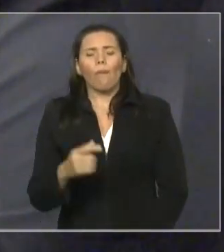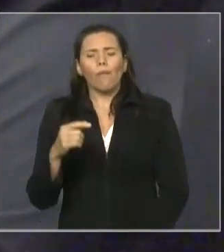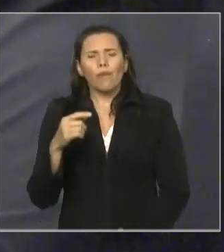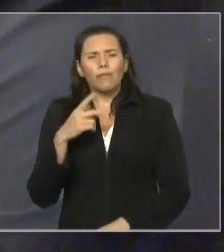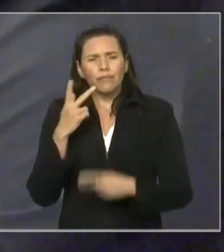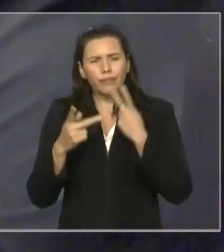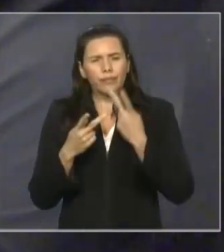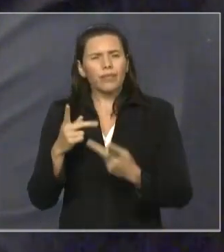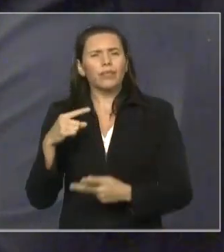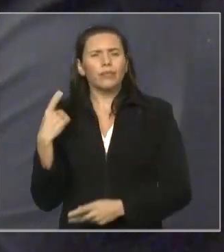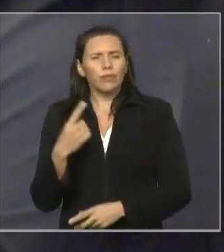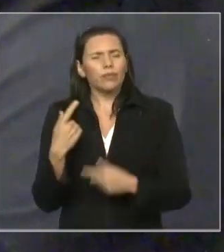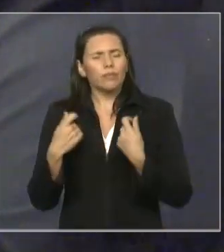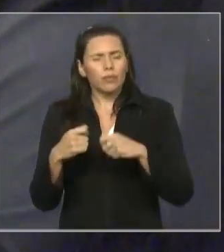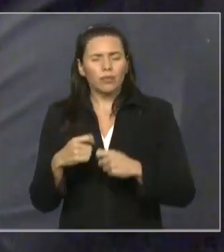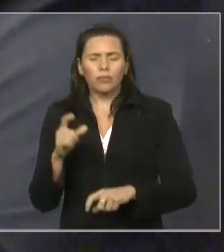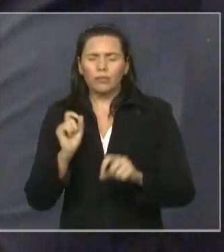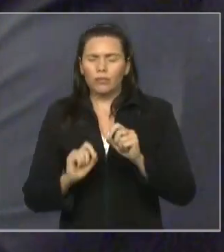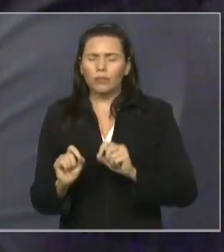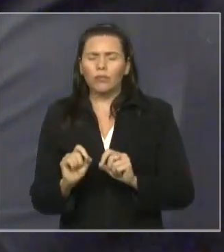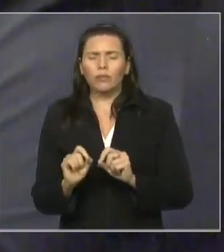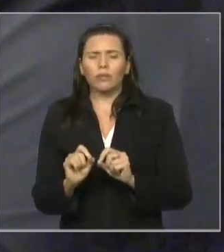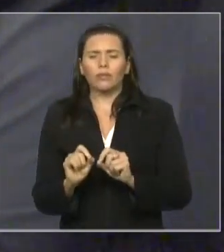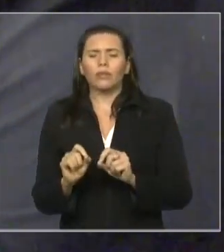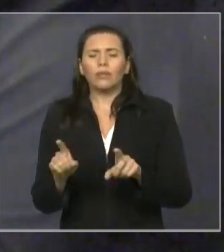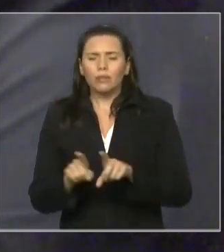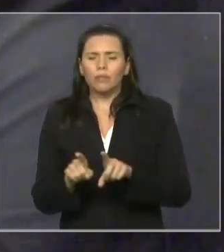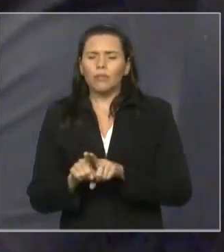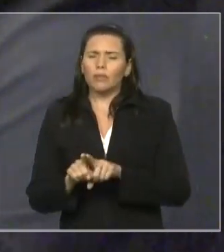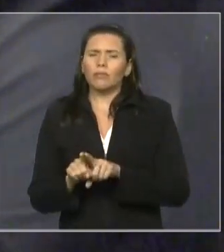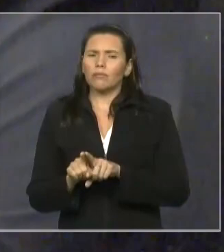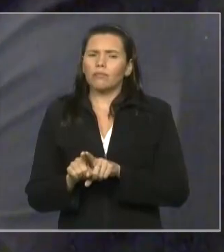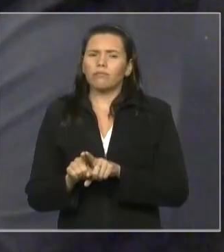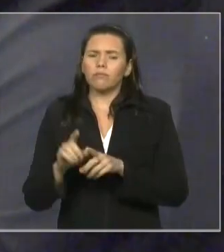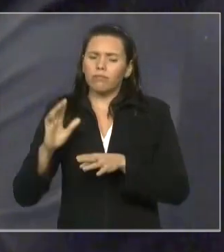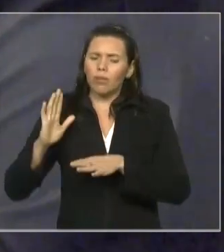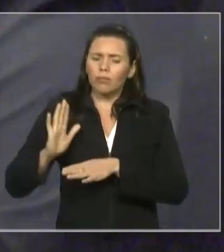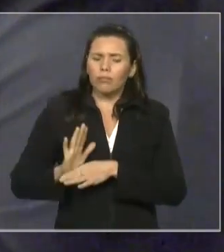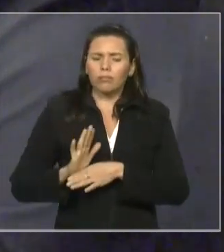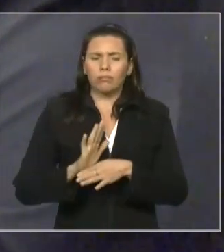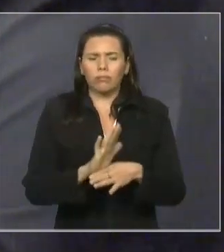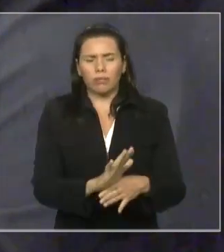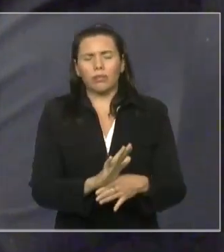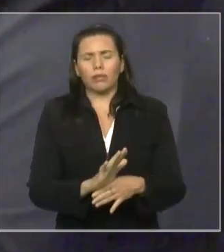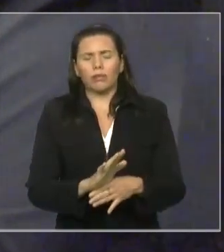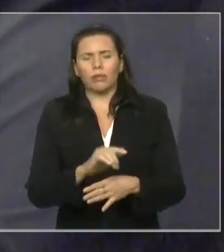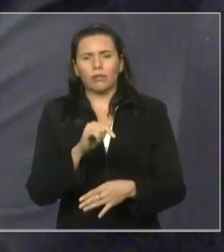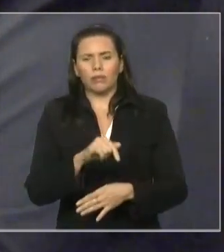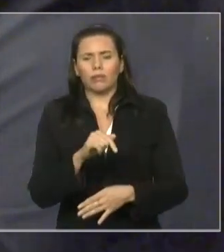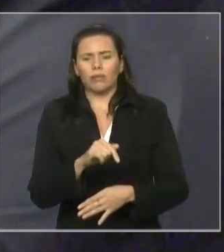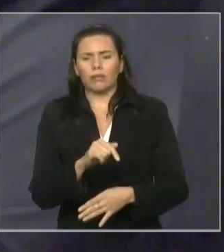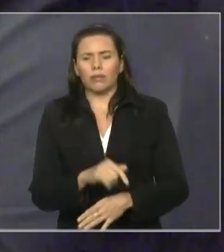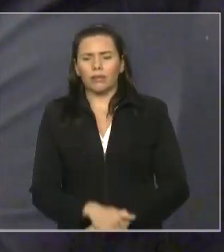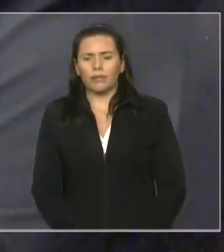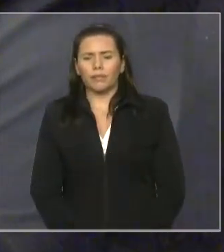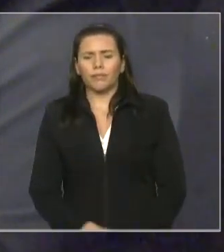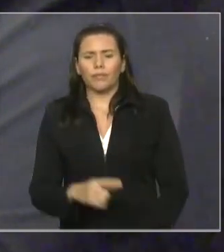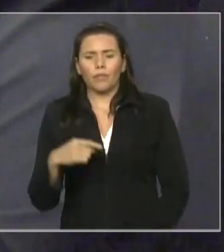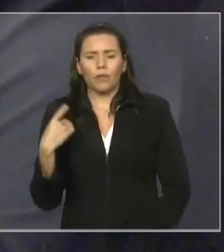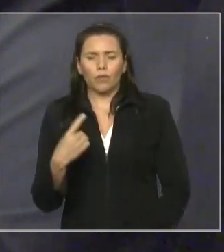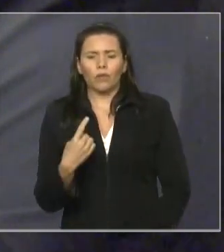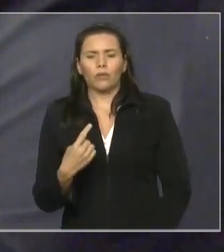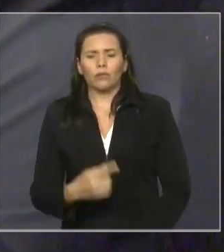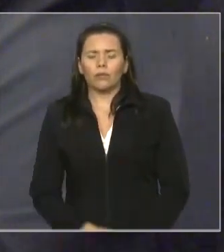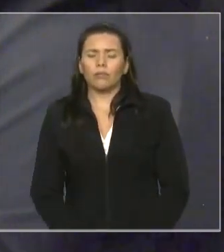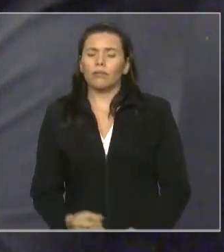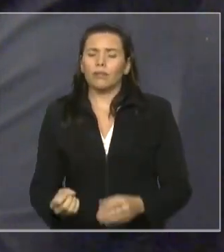para fazer investimentos dentro da clínica. Nós que criamos o cavalo quarto de milha, o cavalo